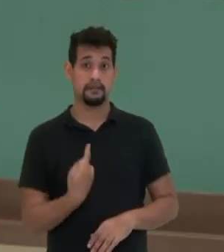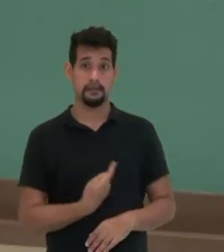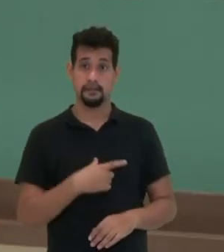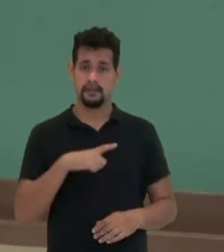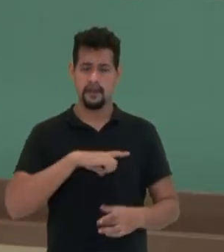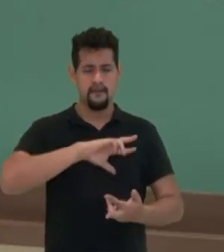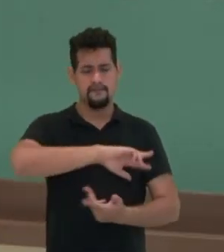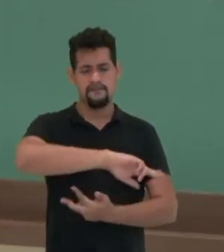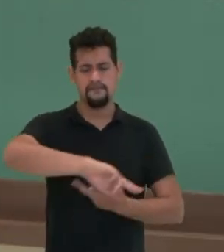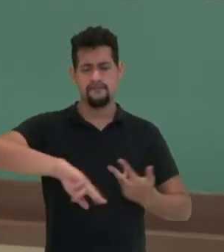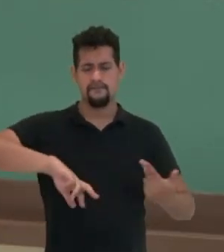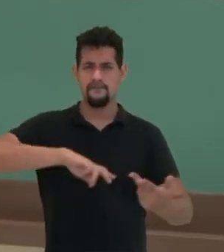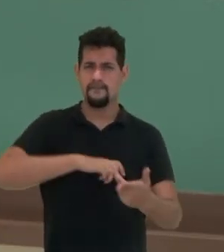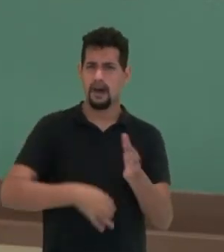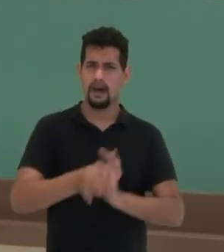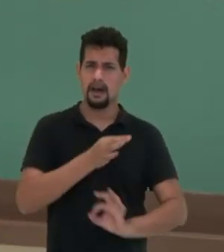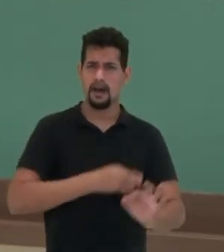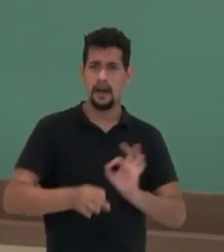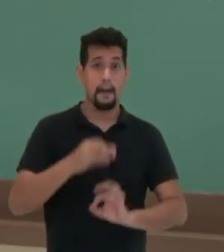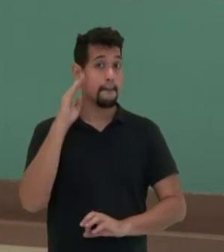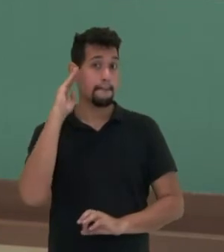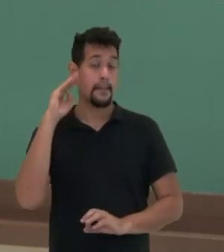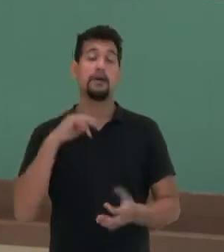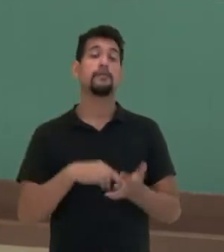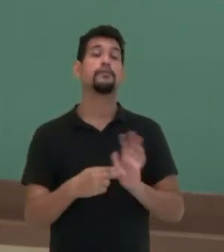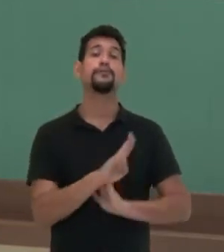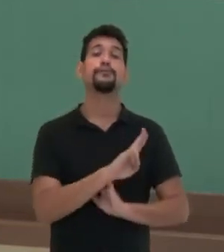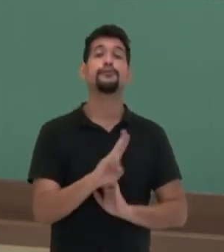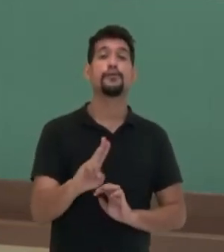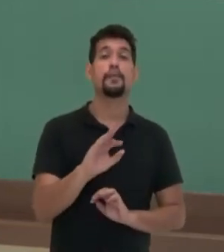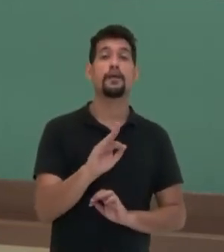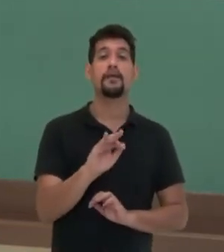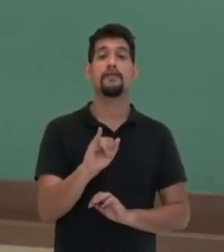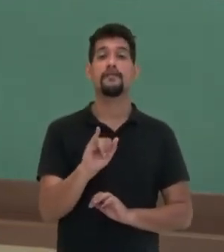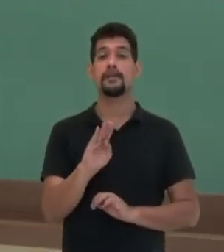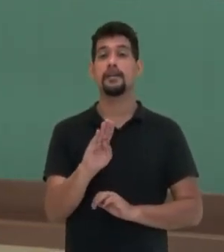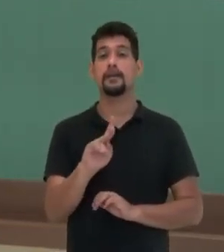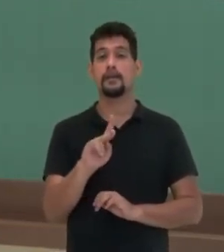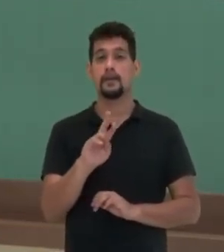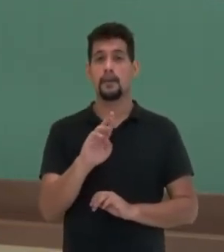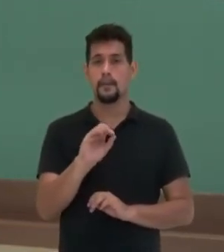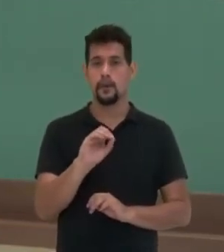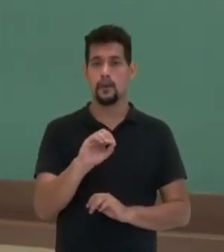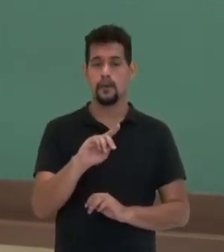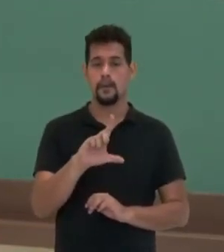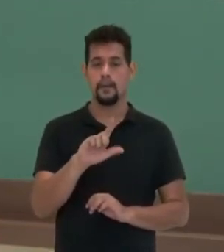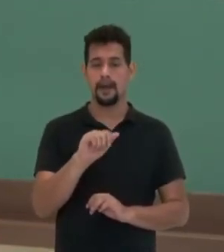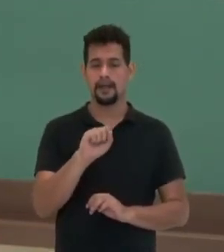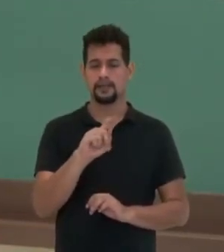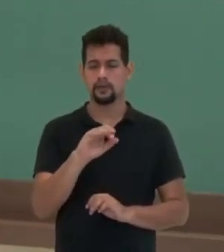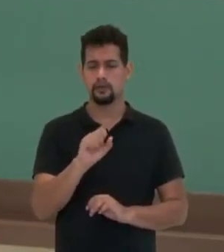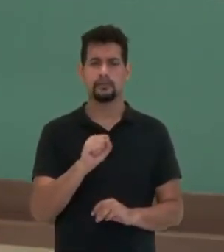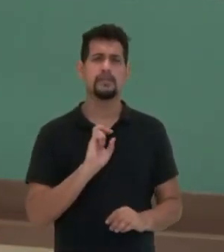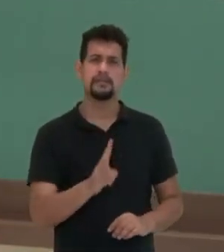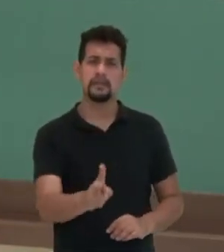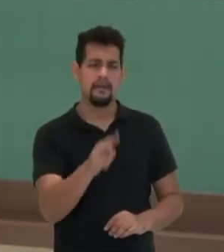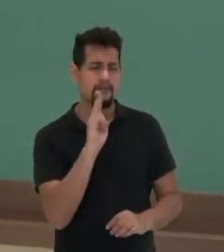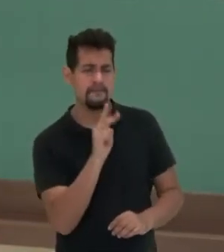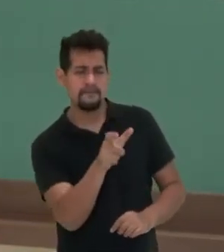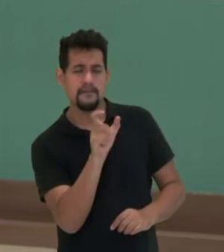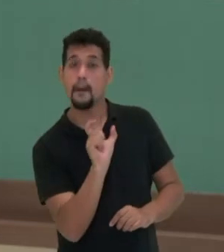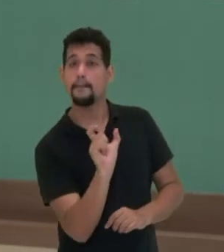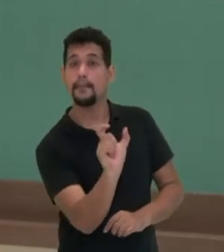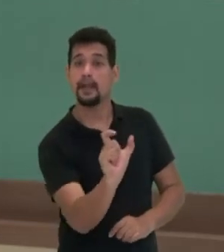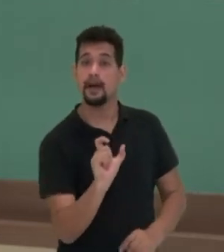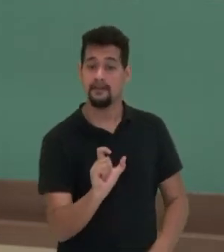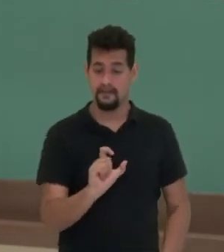várias células. As principais são fibroblastos. O fibroblasto, sempre que você vê essa palavra